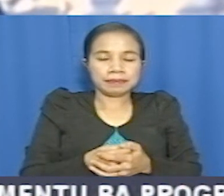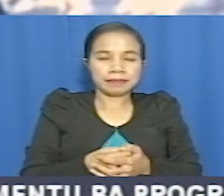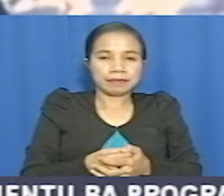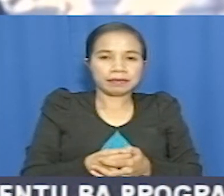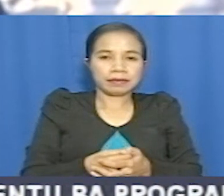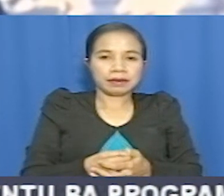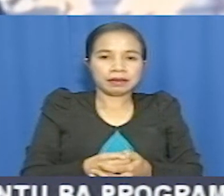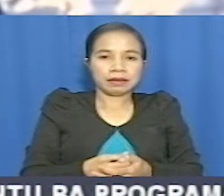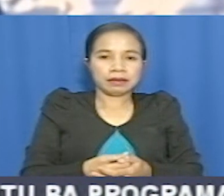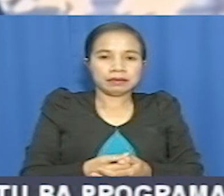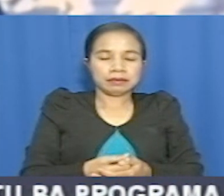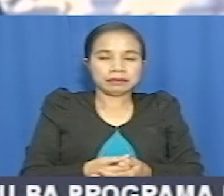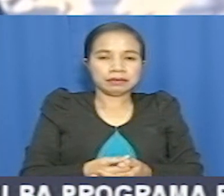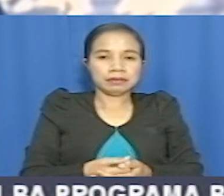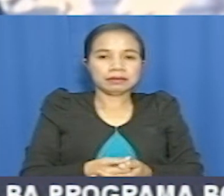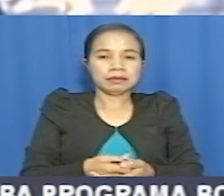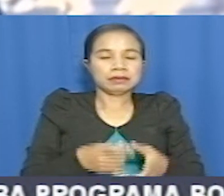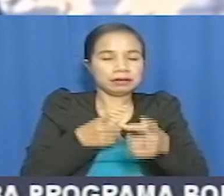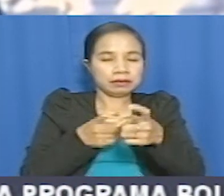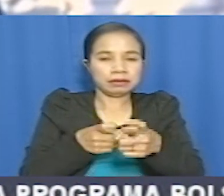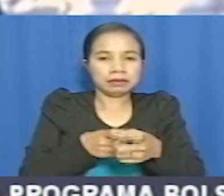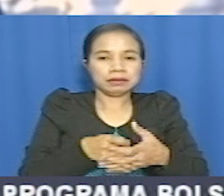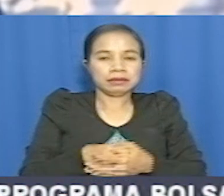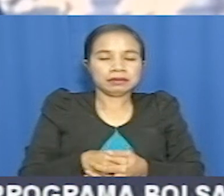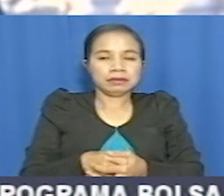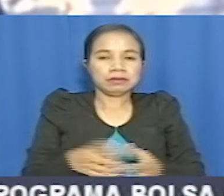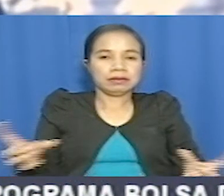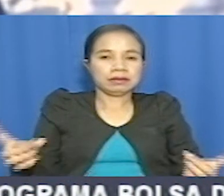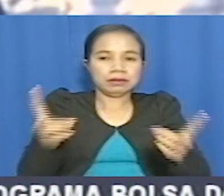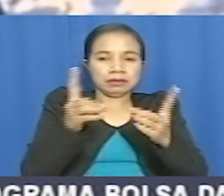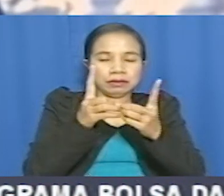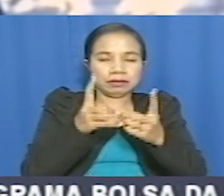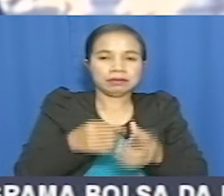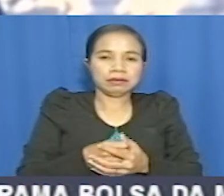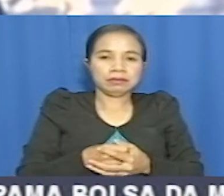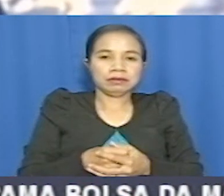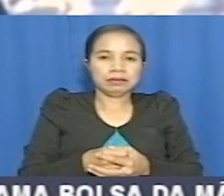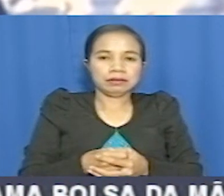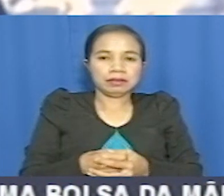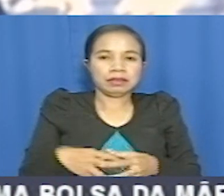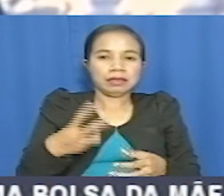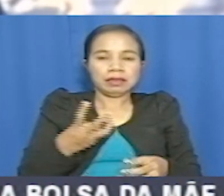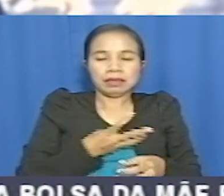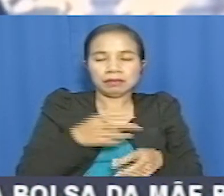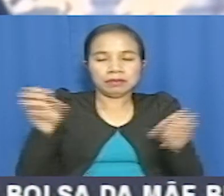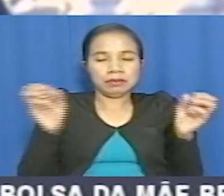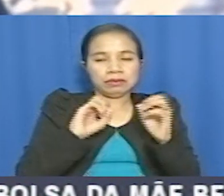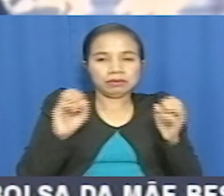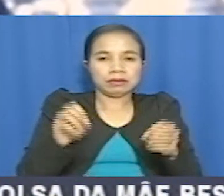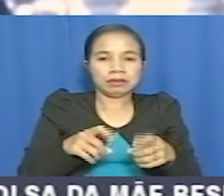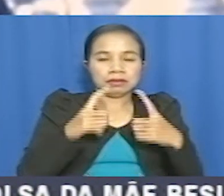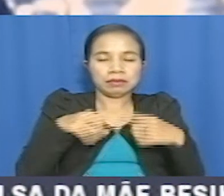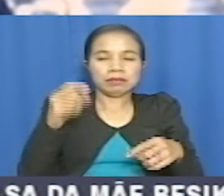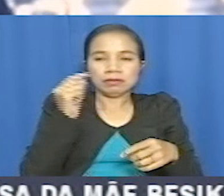ke ame maka ba be tiru sinal. Se ba be asal tu ruma. Asal tu mos ame maka ba be bos